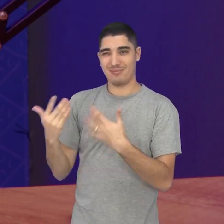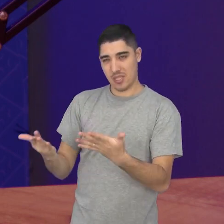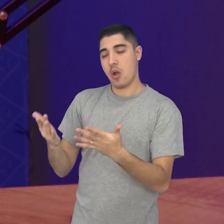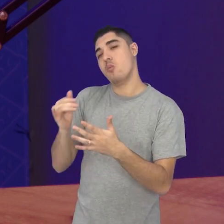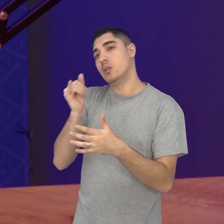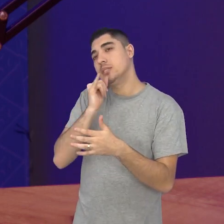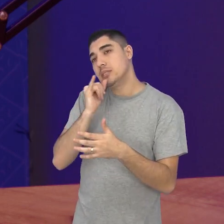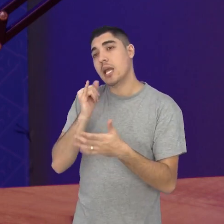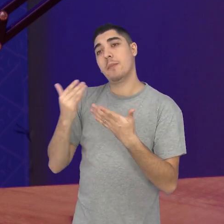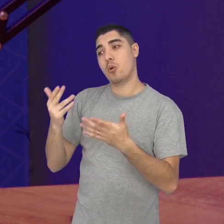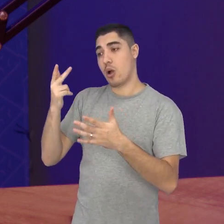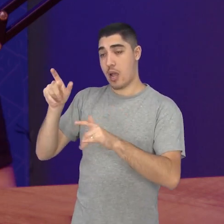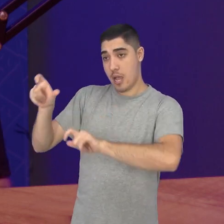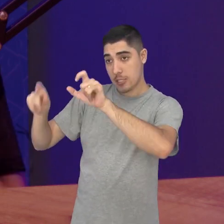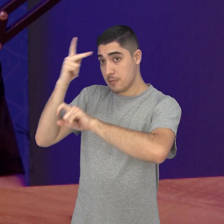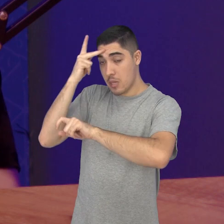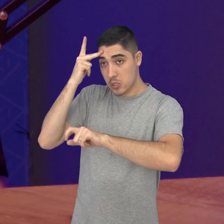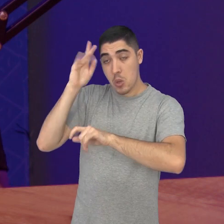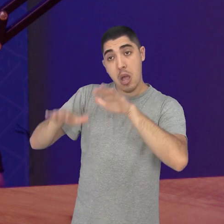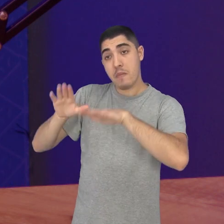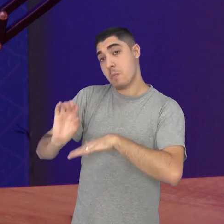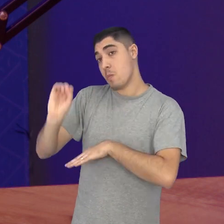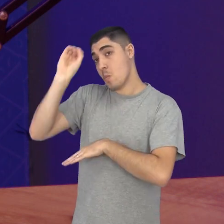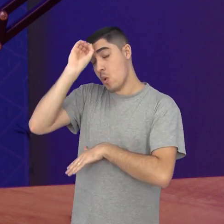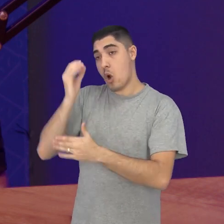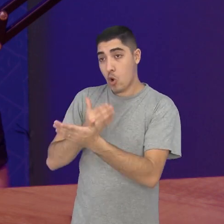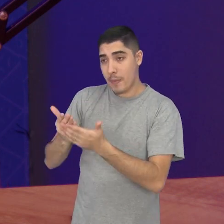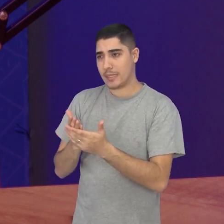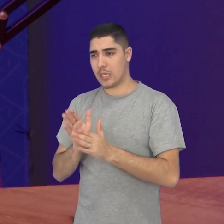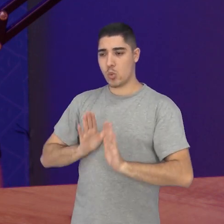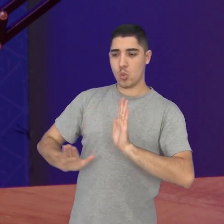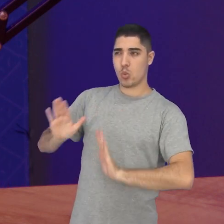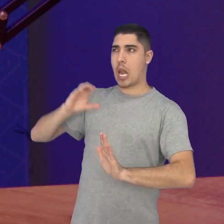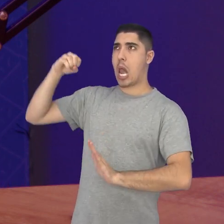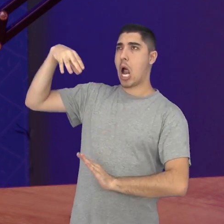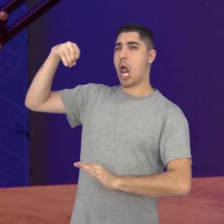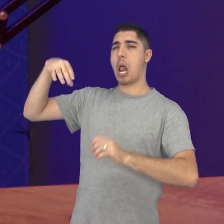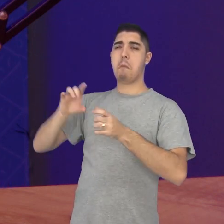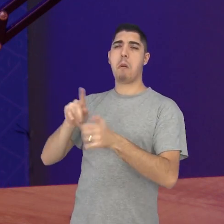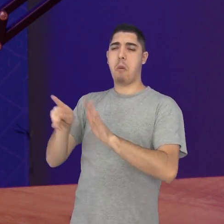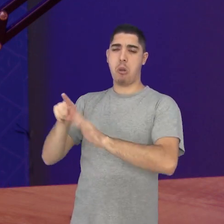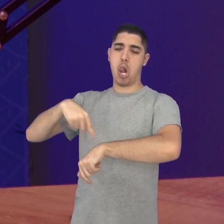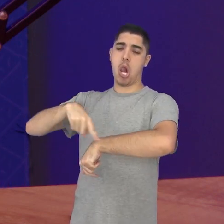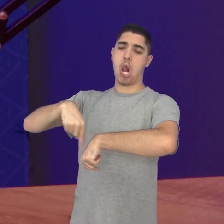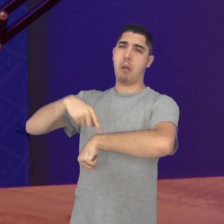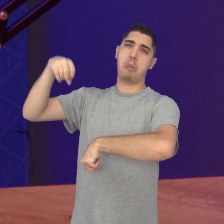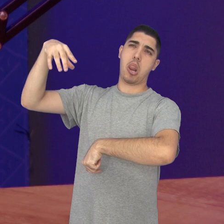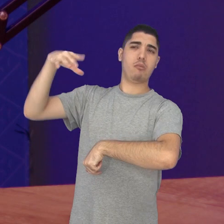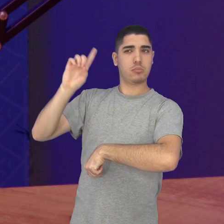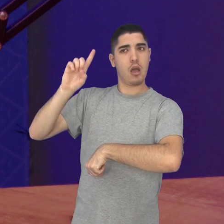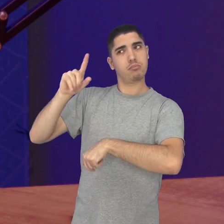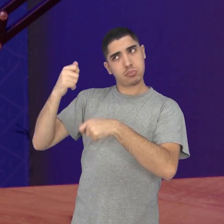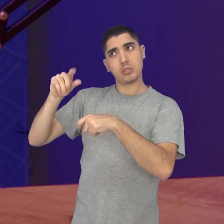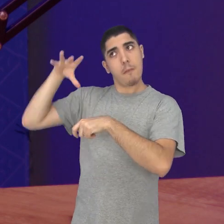ela tá mais cara, então, inconscientemente, às vezes, né, as pessoas já começam a tomar mais cuidado, tentar reduzir os gastos, e a gente